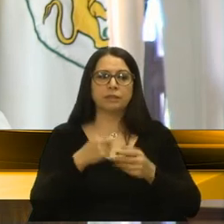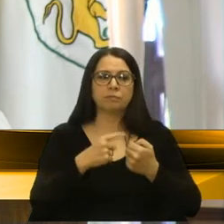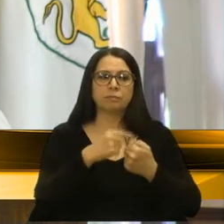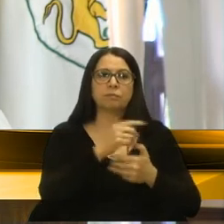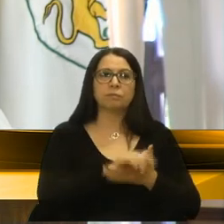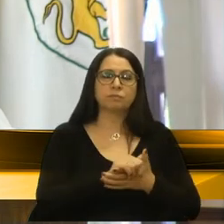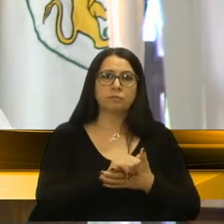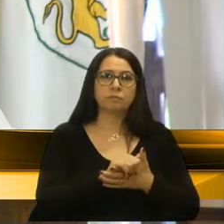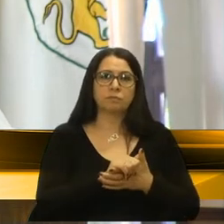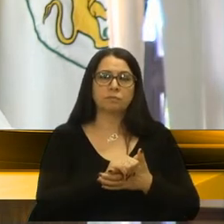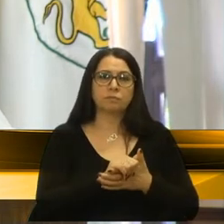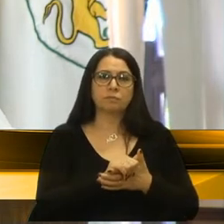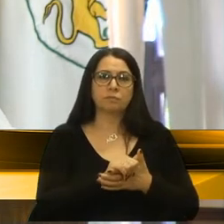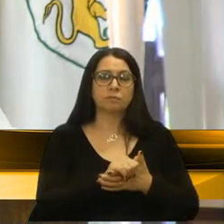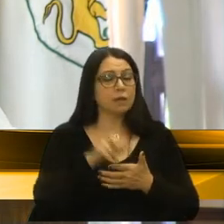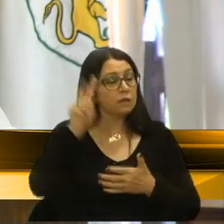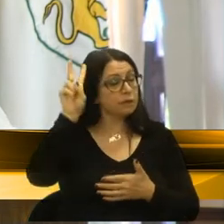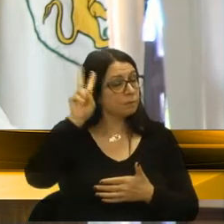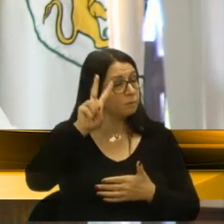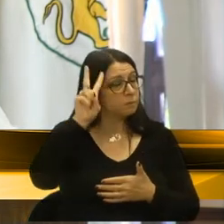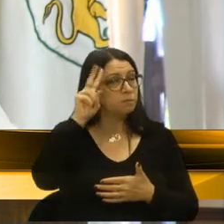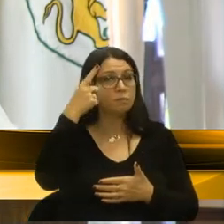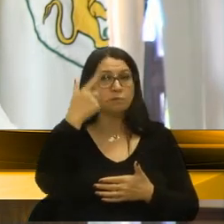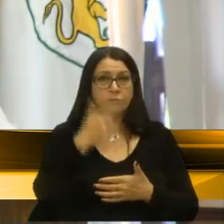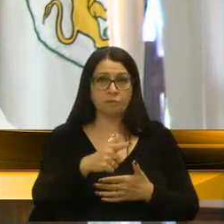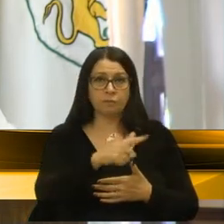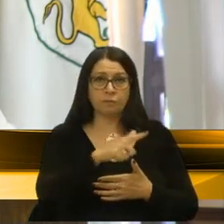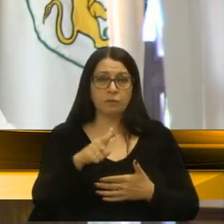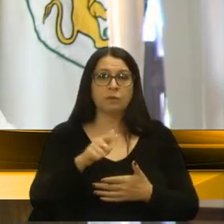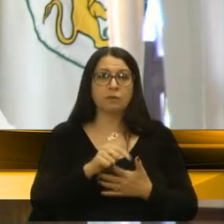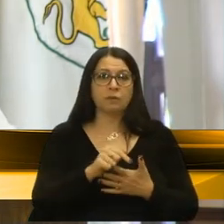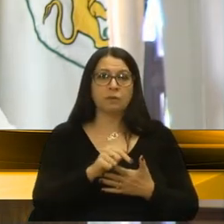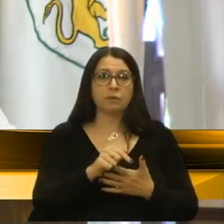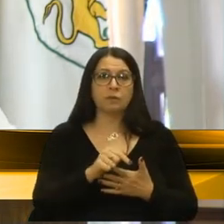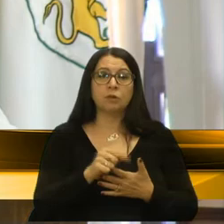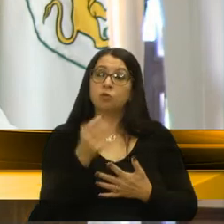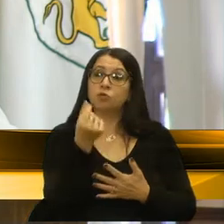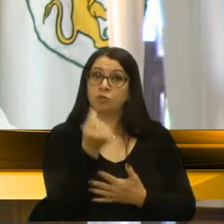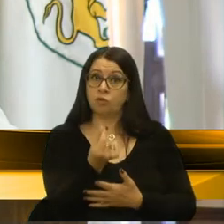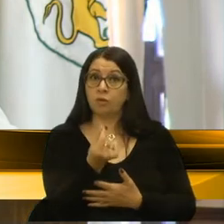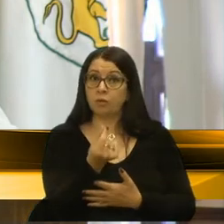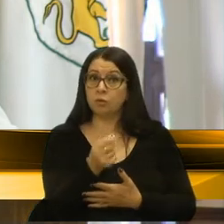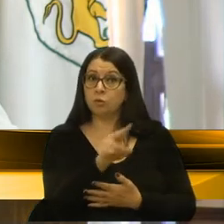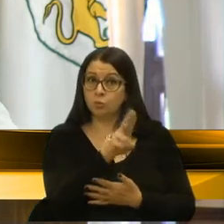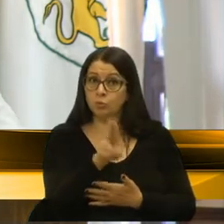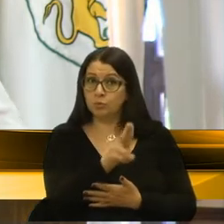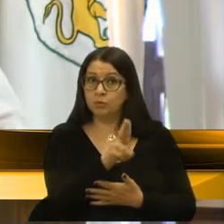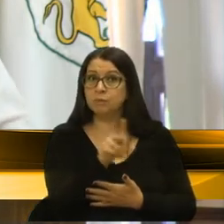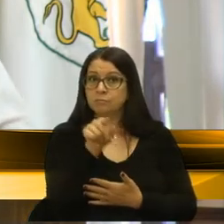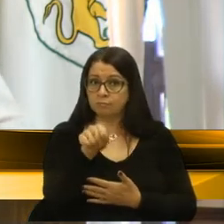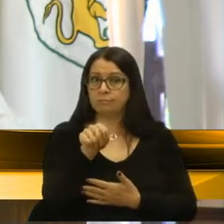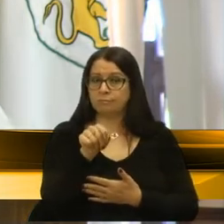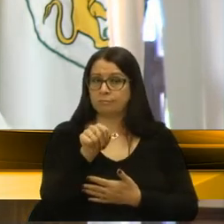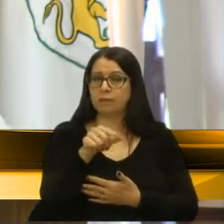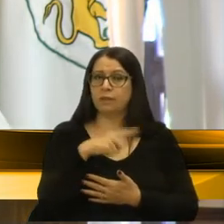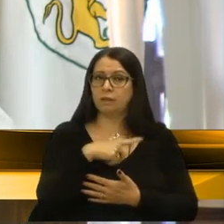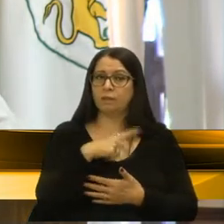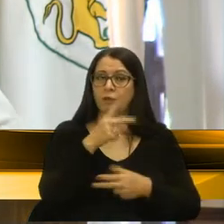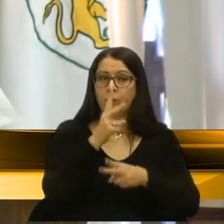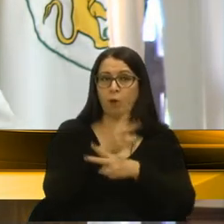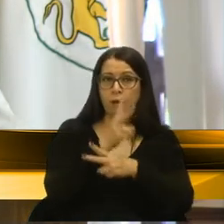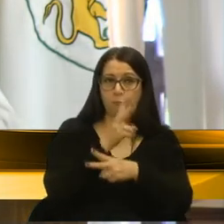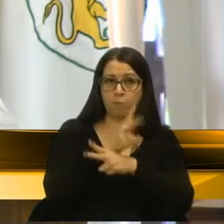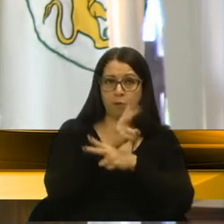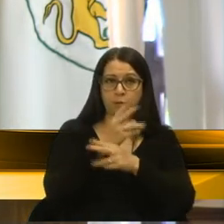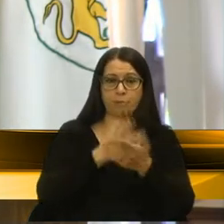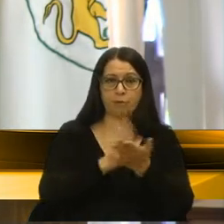cidade. Lembrando mais uma vez que o dinheiro utilizado nessa obra foi de um empréstimo